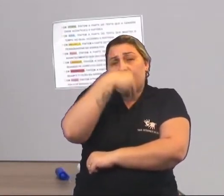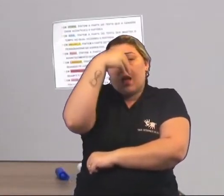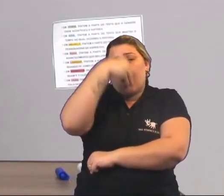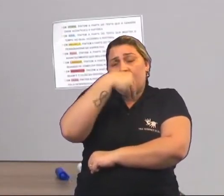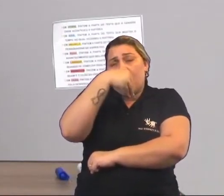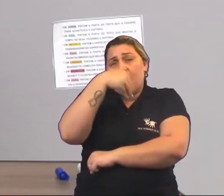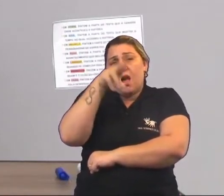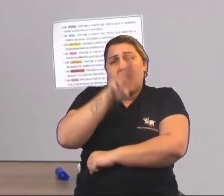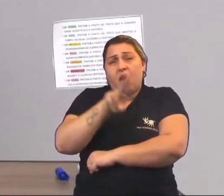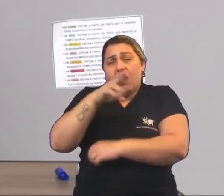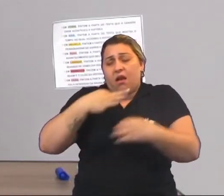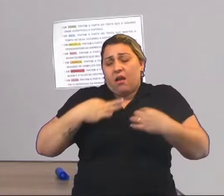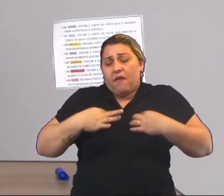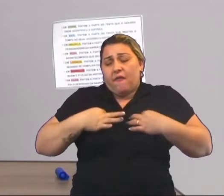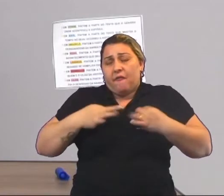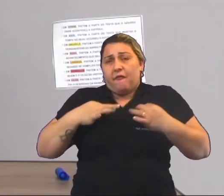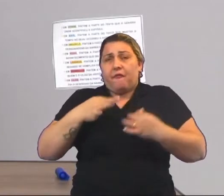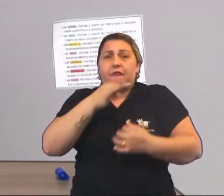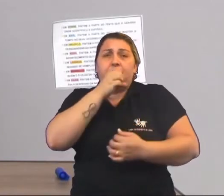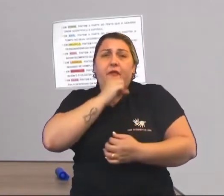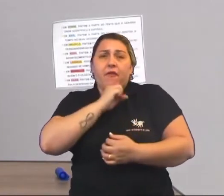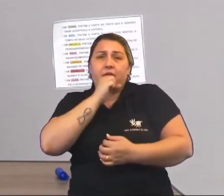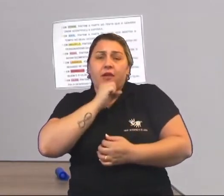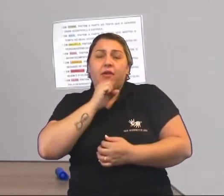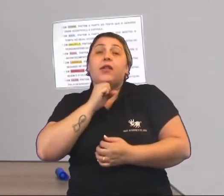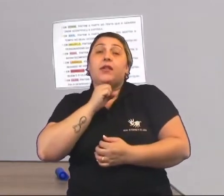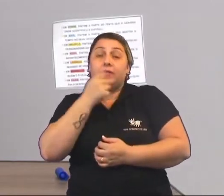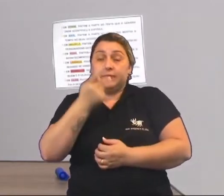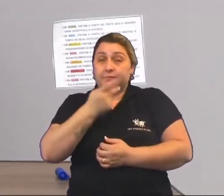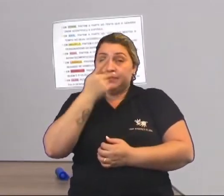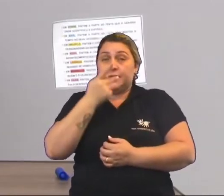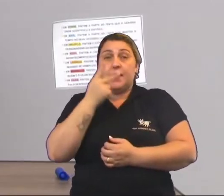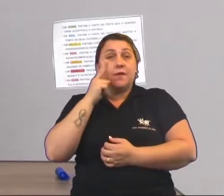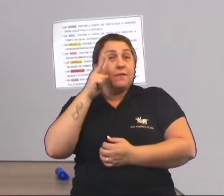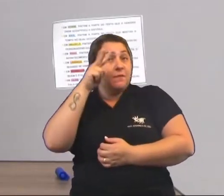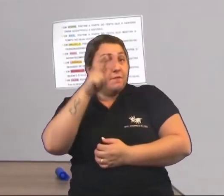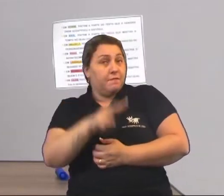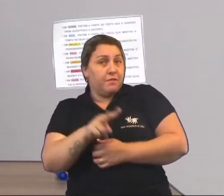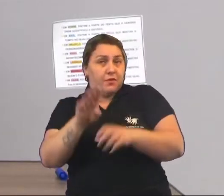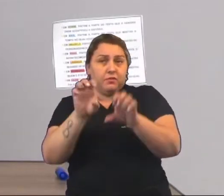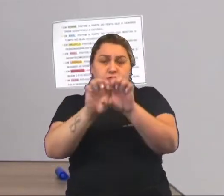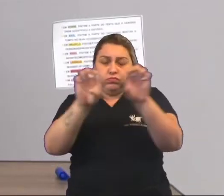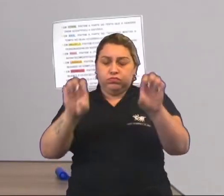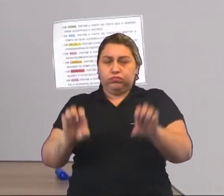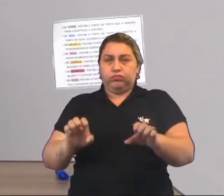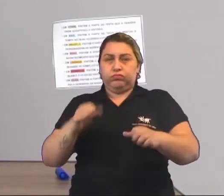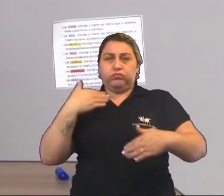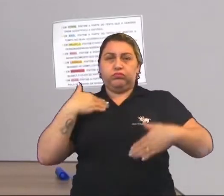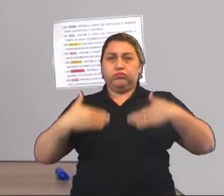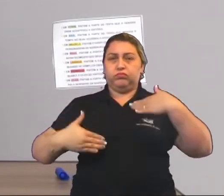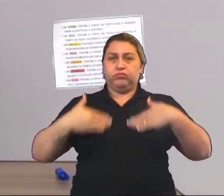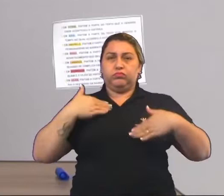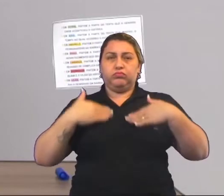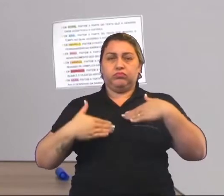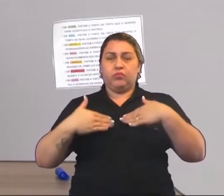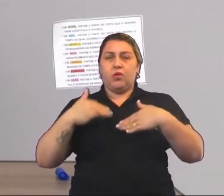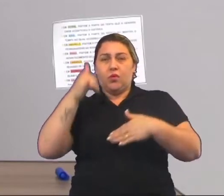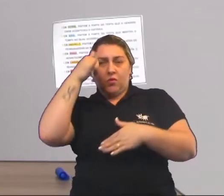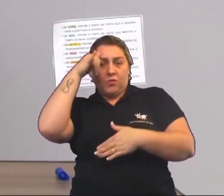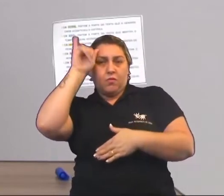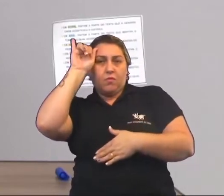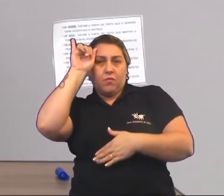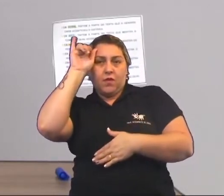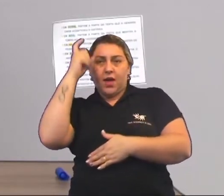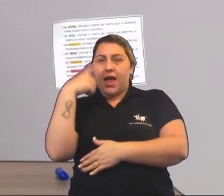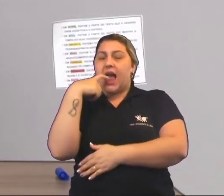ali mal vestido, e também nos fala algo muito importante. Nos diz que quando ele vê a estrutura, né, e a forma como se portava o boi,